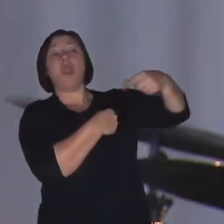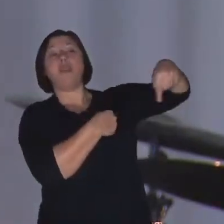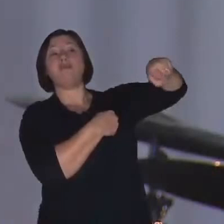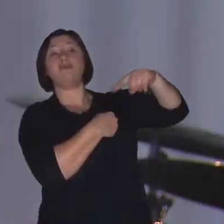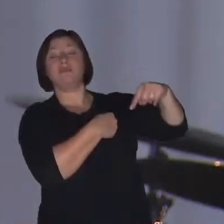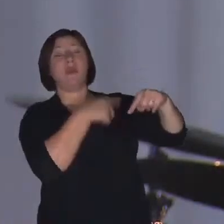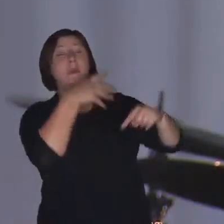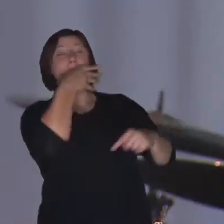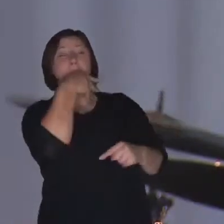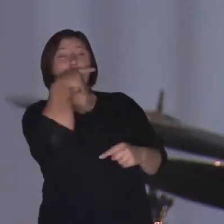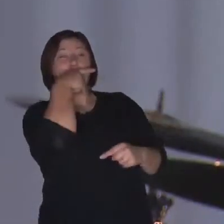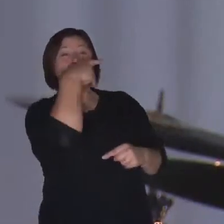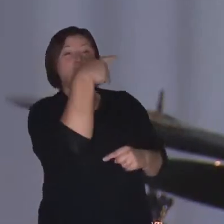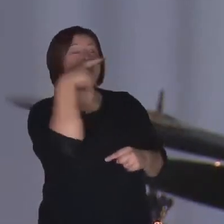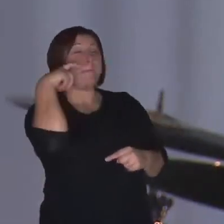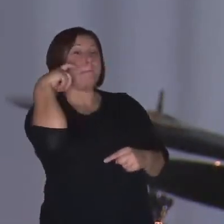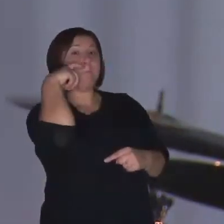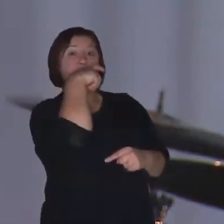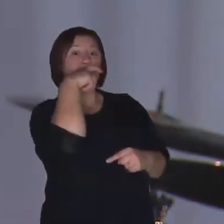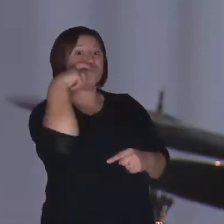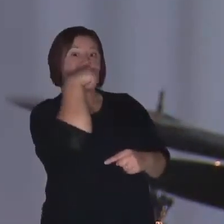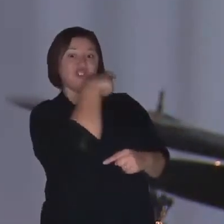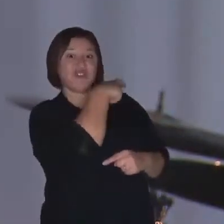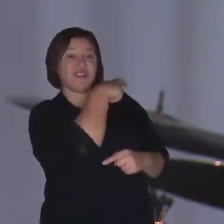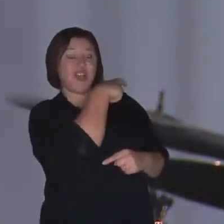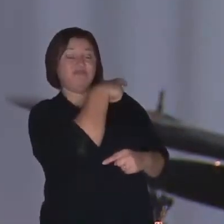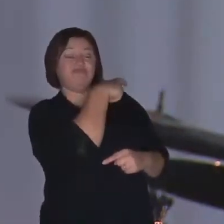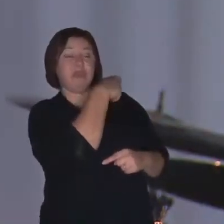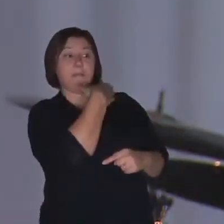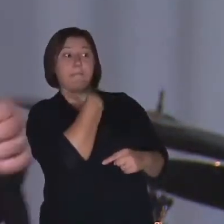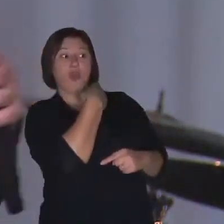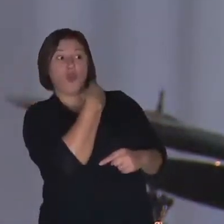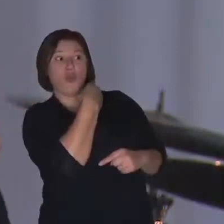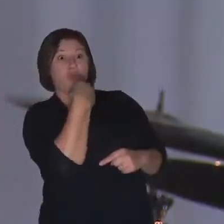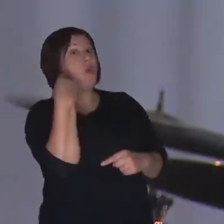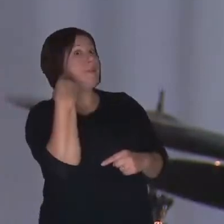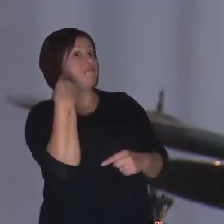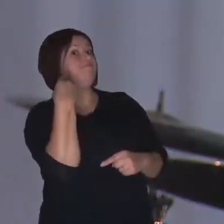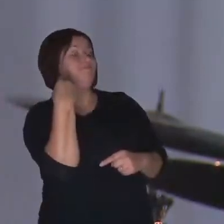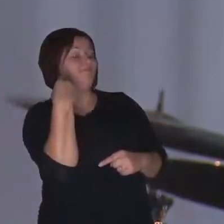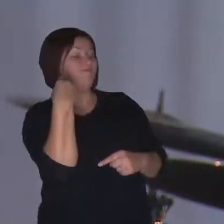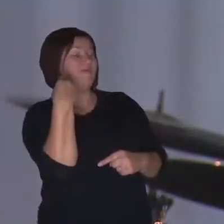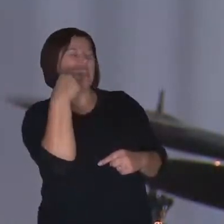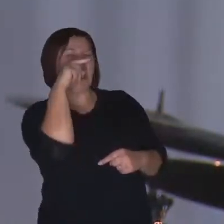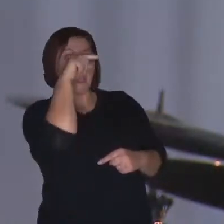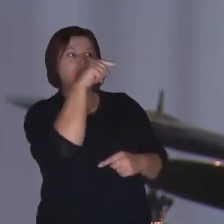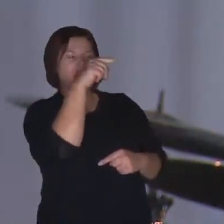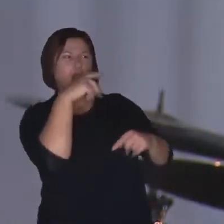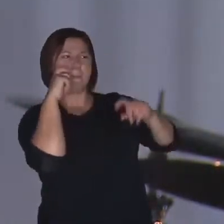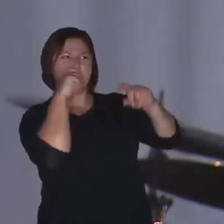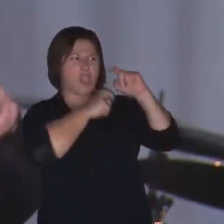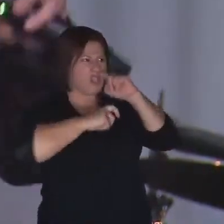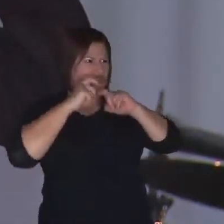nome. Olha, já tinha falso profeta lá no Antigo Testamento, igual hoje tem um monte. eles estão profetizando mentiras em meu